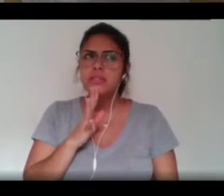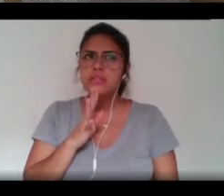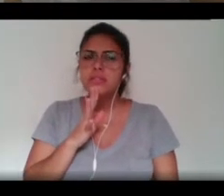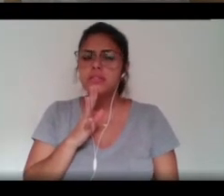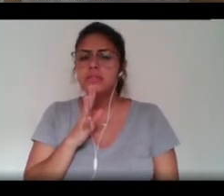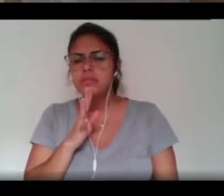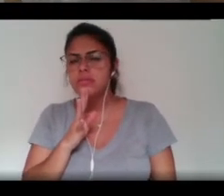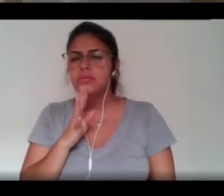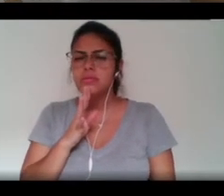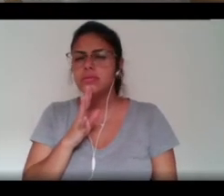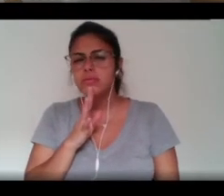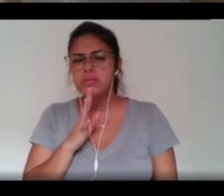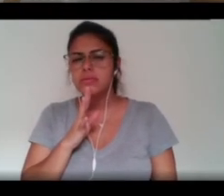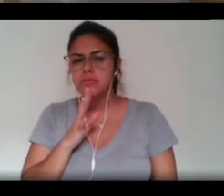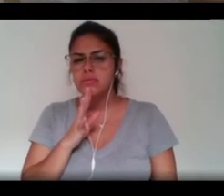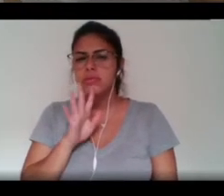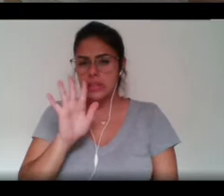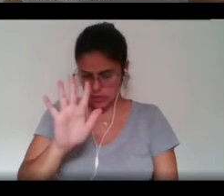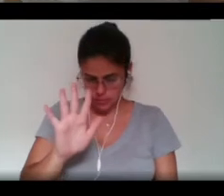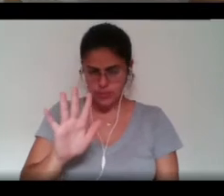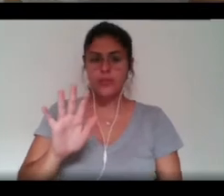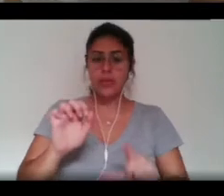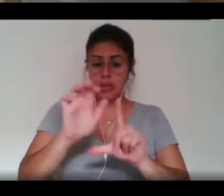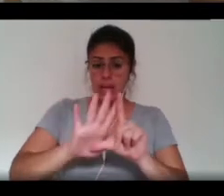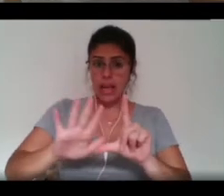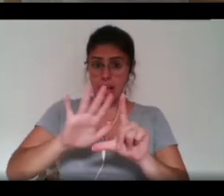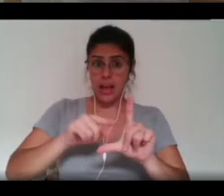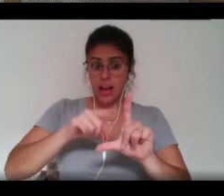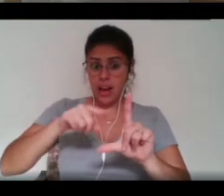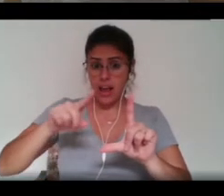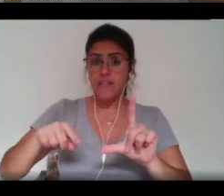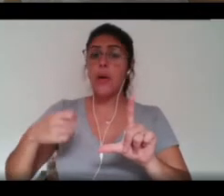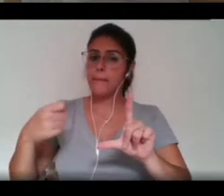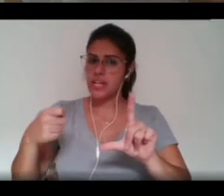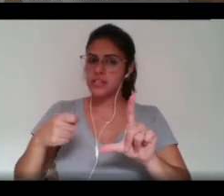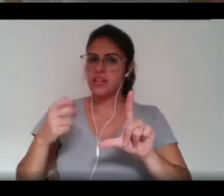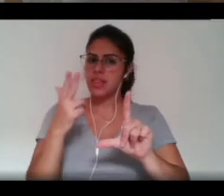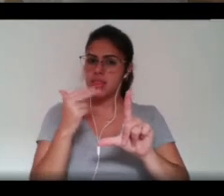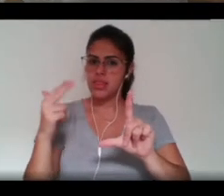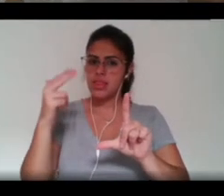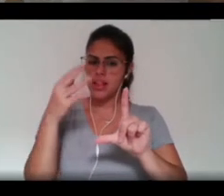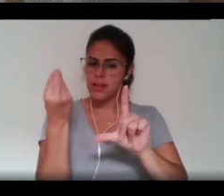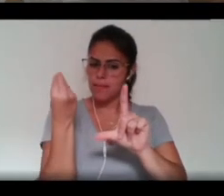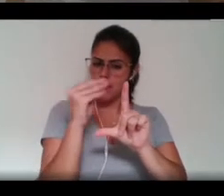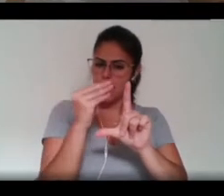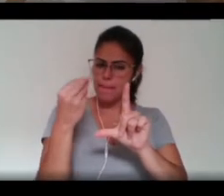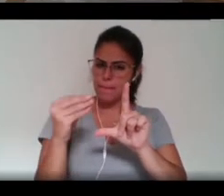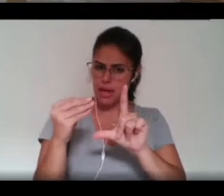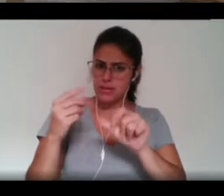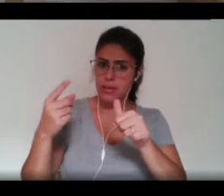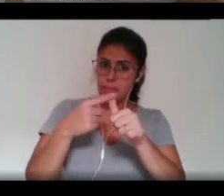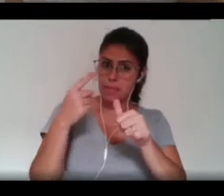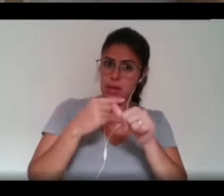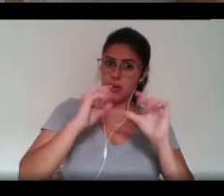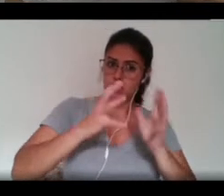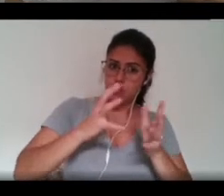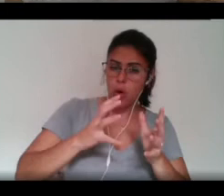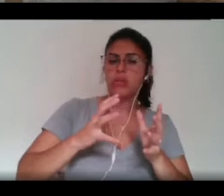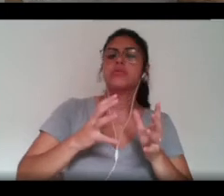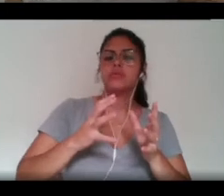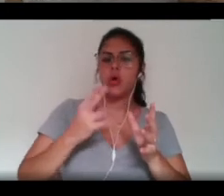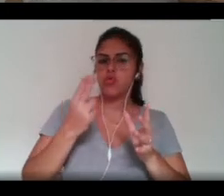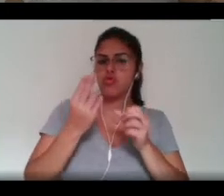Isso. Em um mesmo gráfico, desenhe a posição de cada bola em função do tempo medido a partir do lançamento da primeira bola. Então, olha